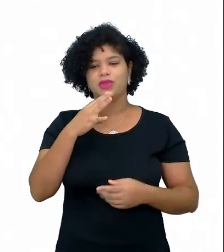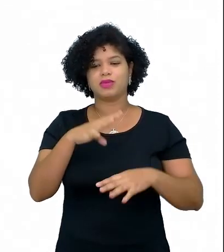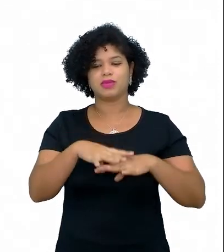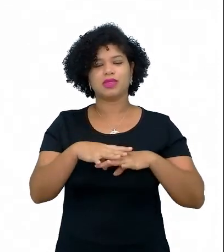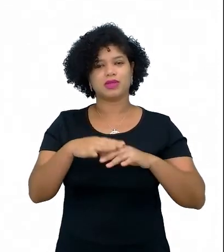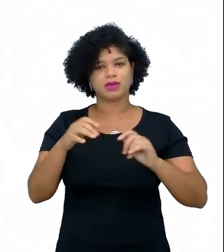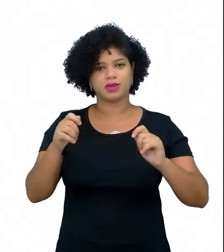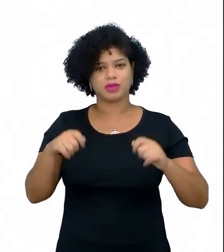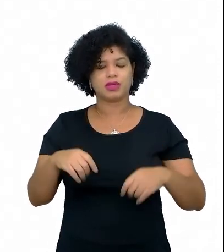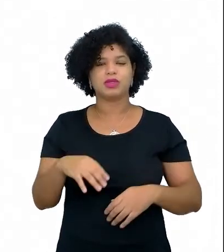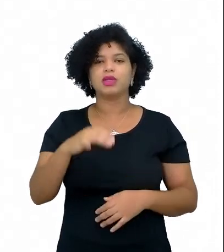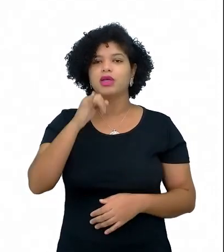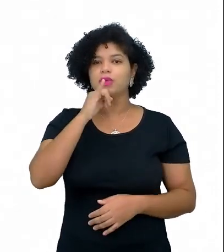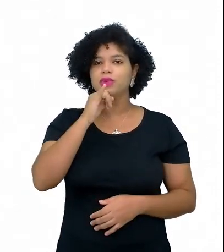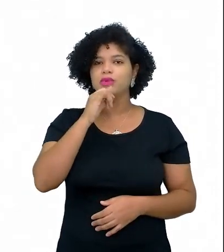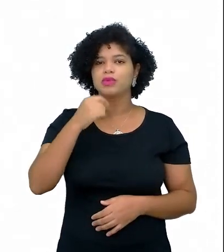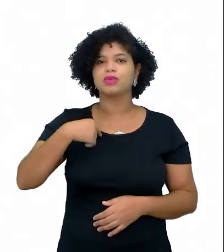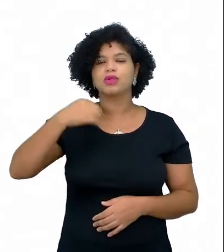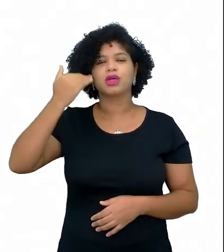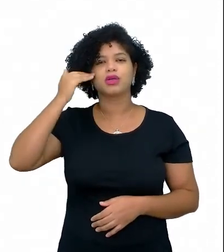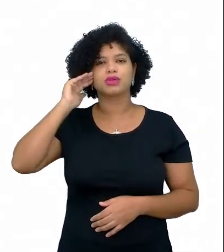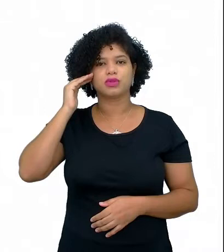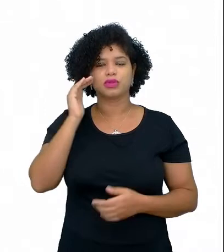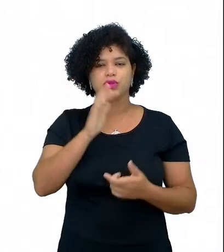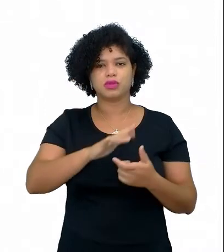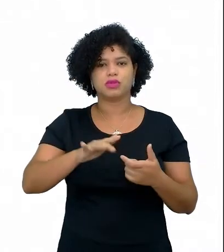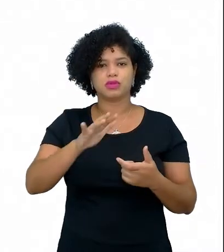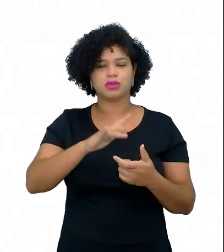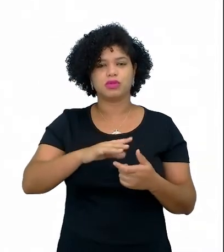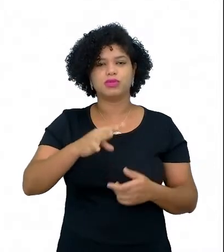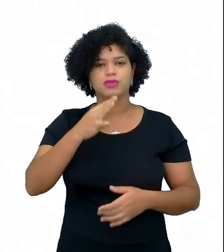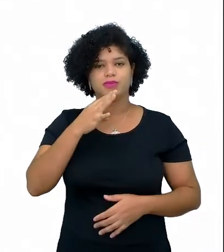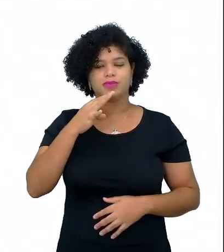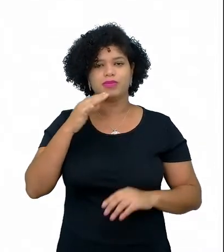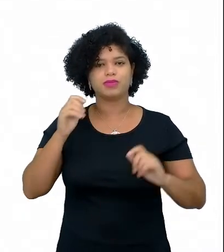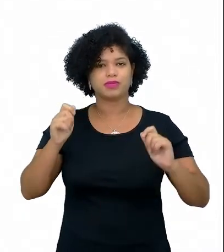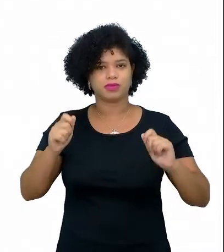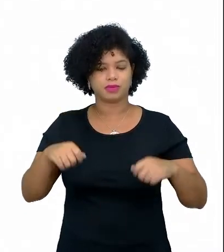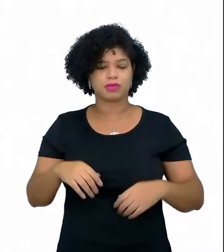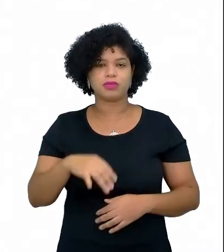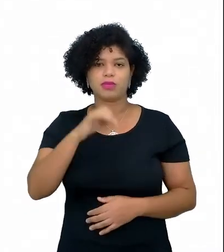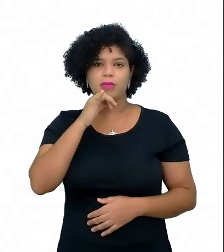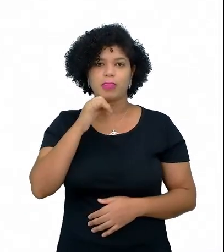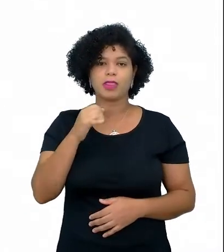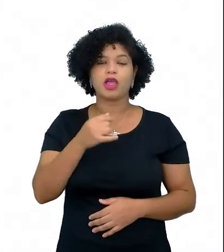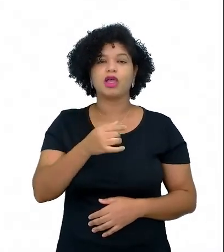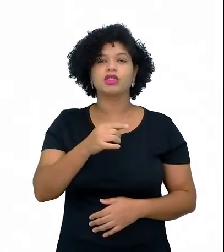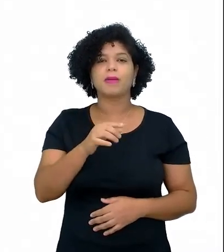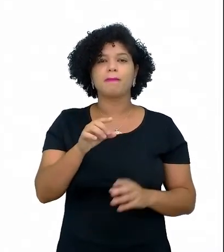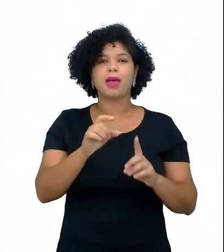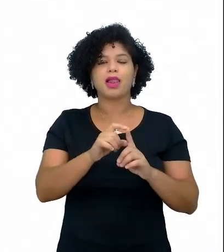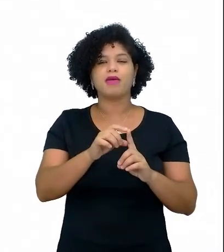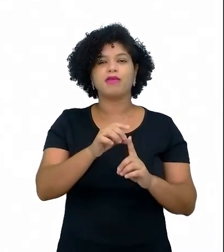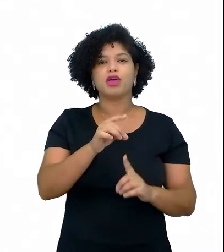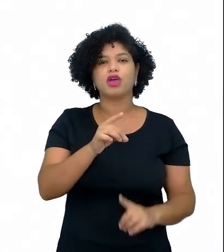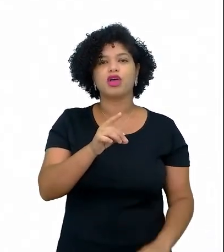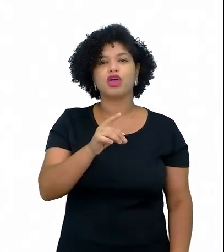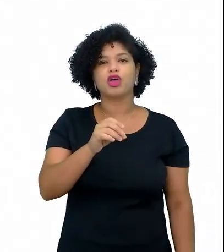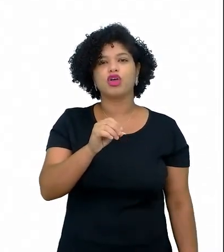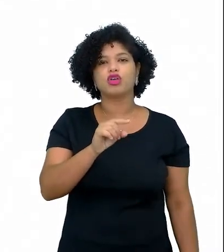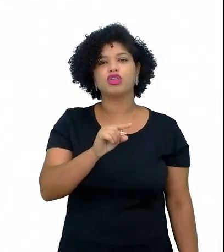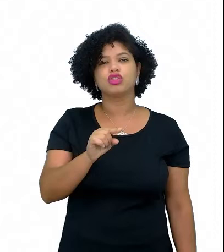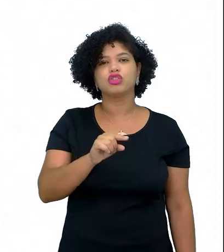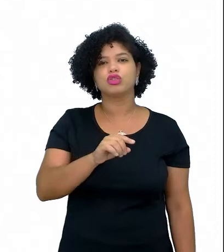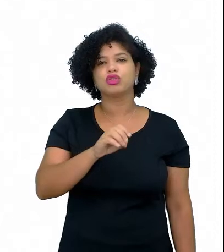quando a gente está falando em letramento matemático, é conhecer isso. Saber que 12 É uma dúzia. Ah, legal, é uma dúzia, mas o que